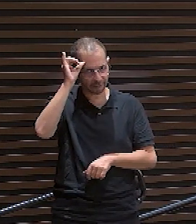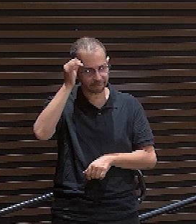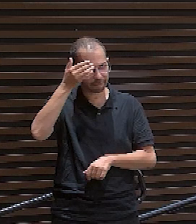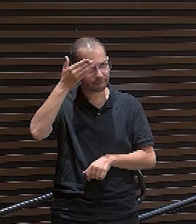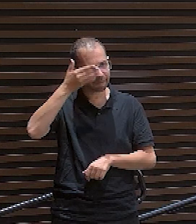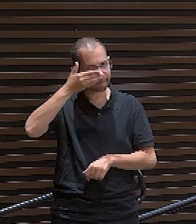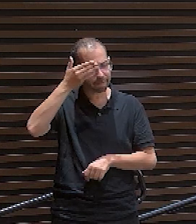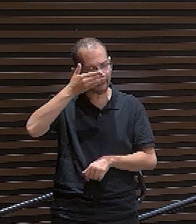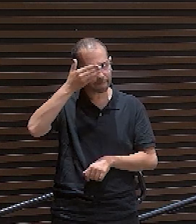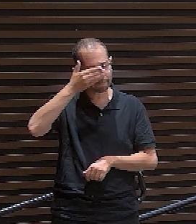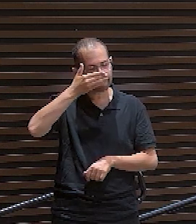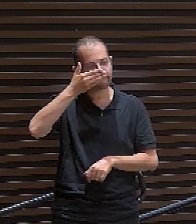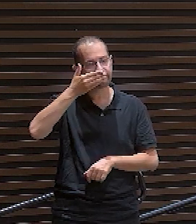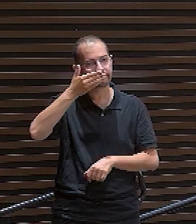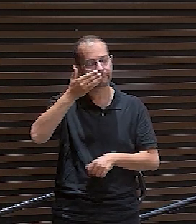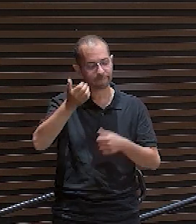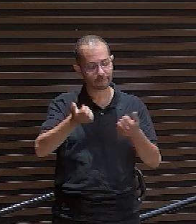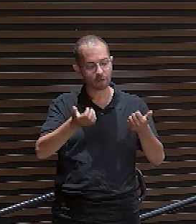ofereceu o boi cego.